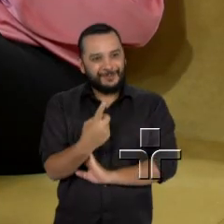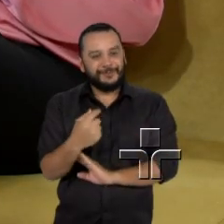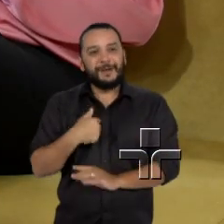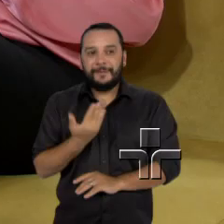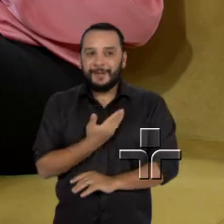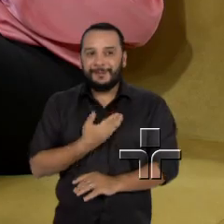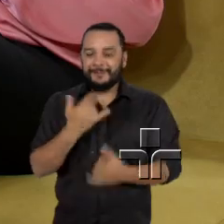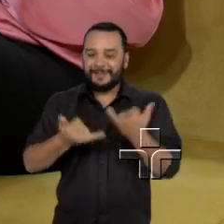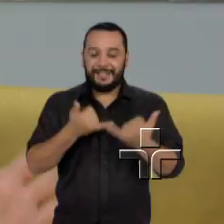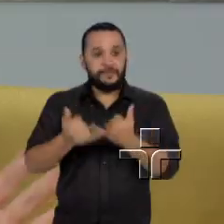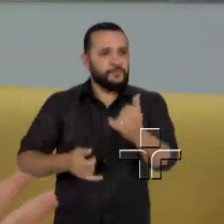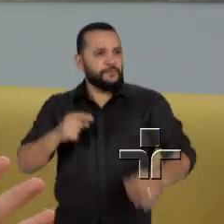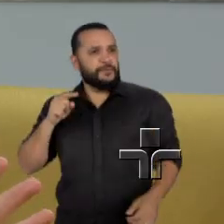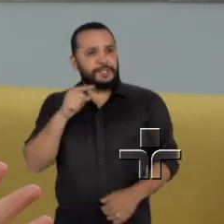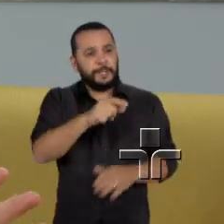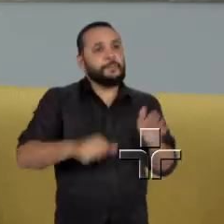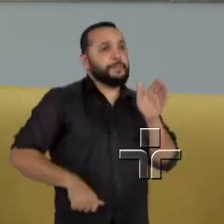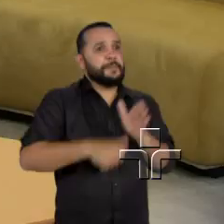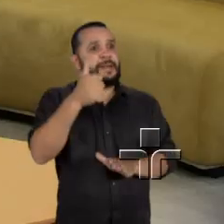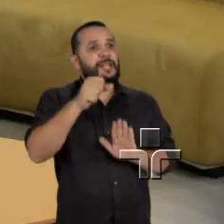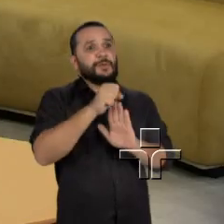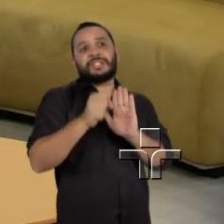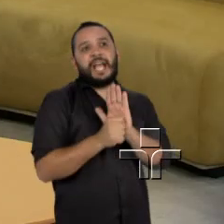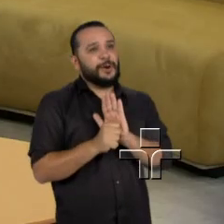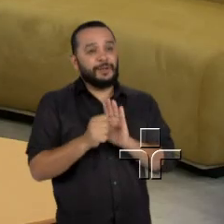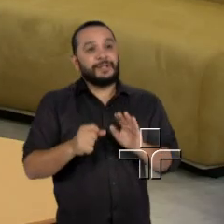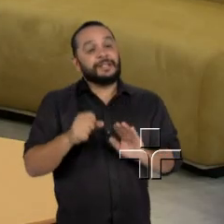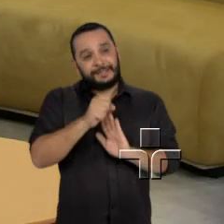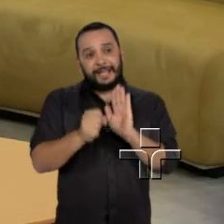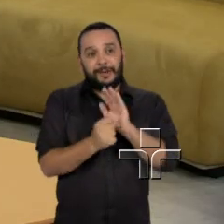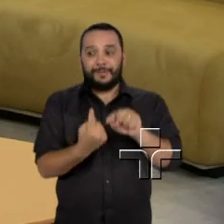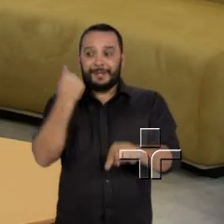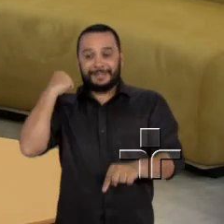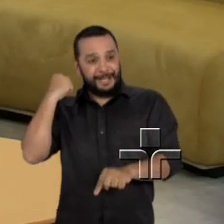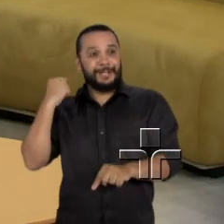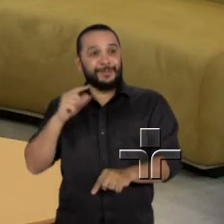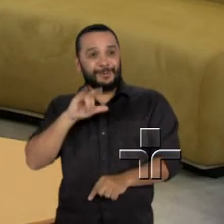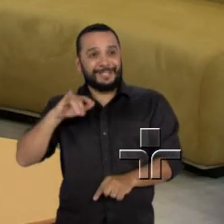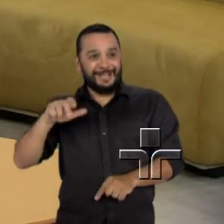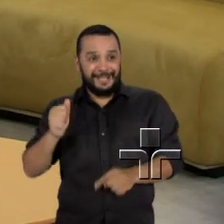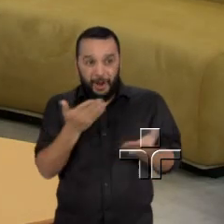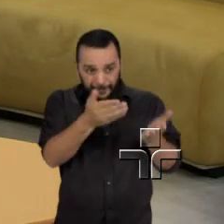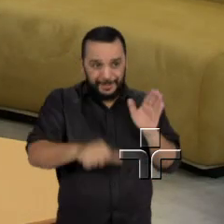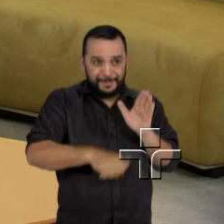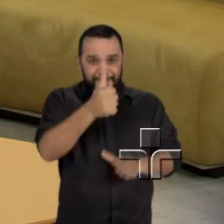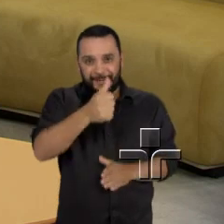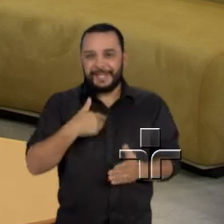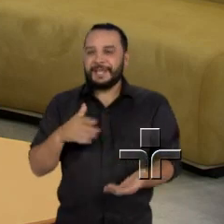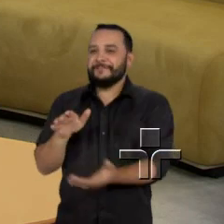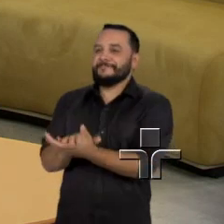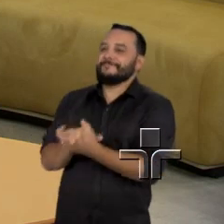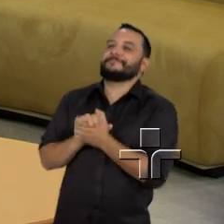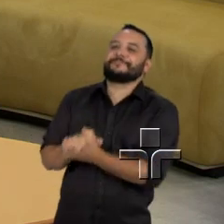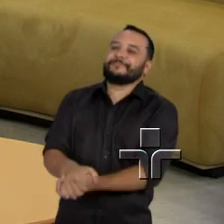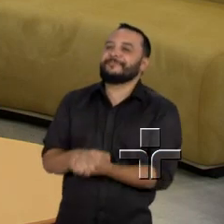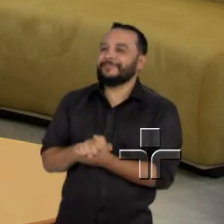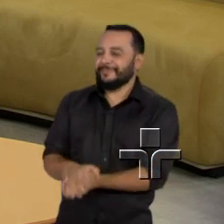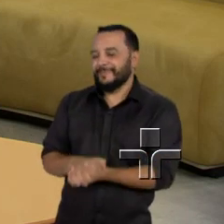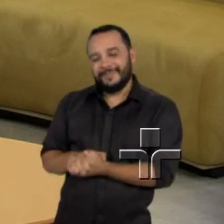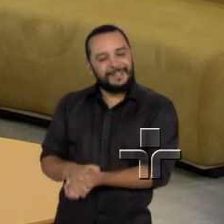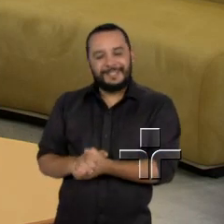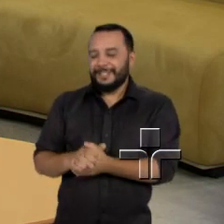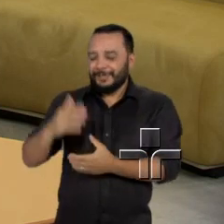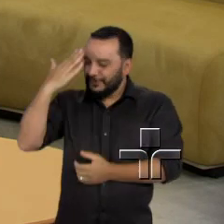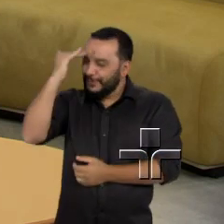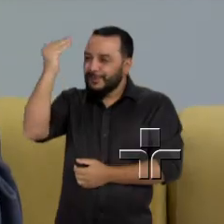brincadeira, falou, você agora é a primeira do século. A do século passado foi ela, você é a primeira do século. Que Parabéns, ótimo. Sucesso. Muito